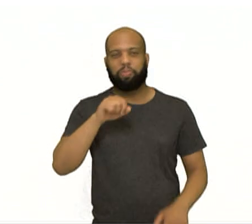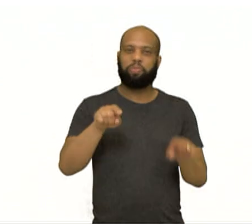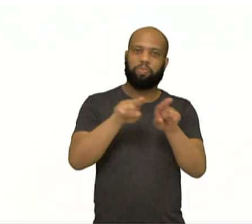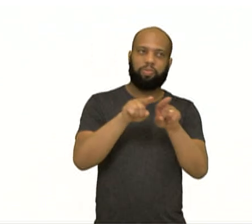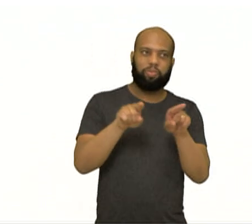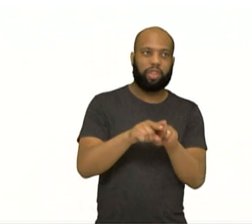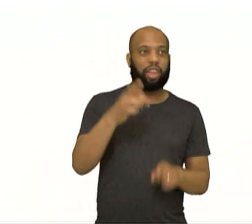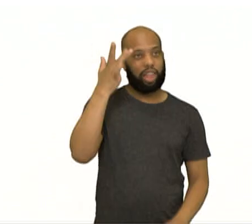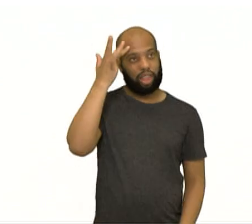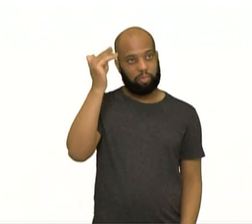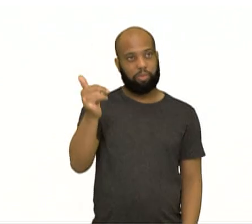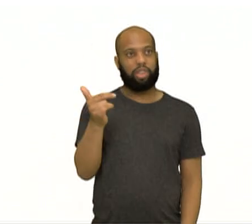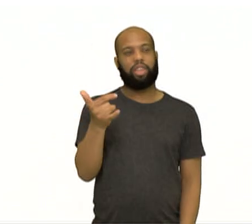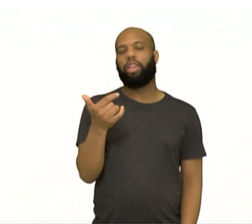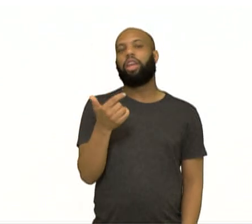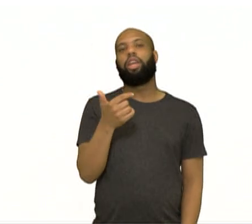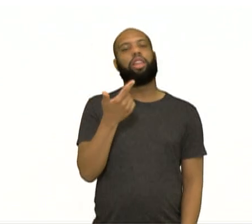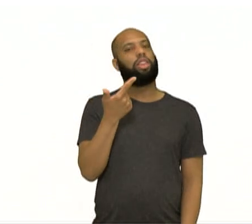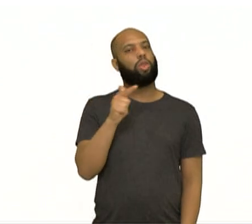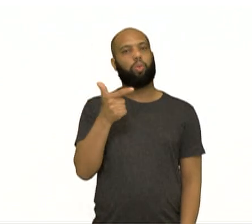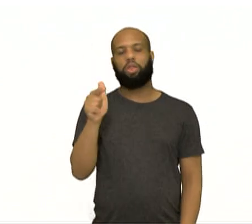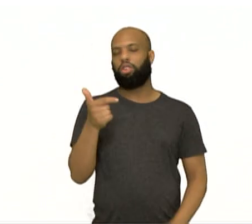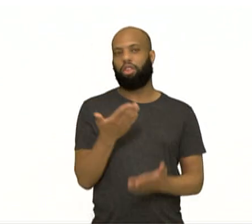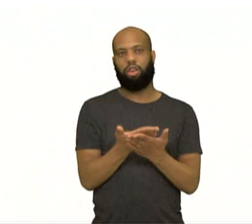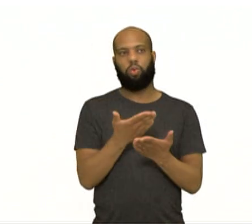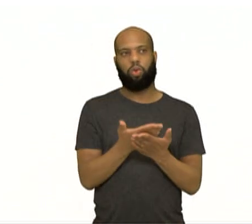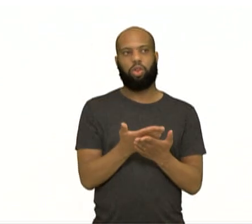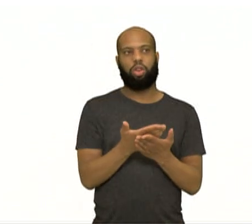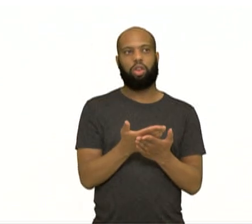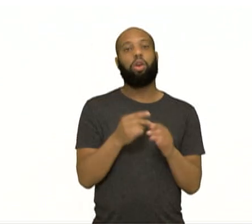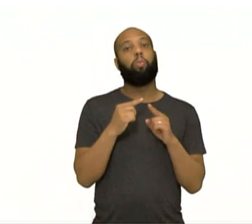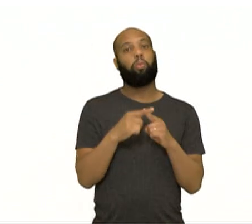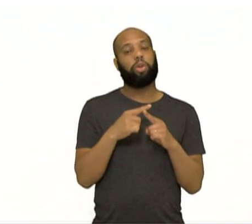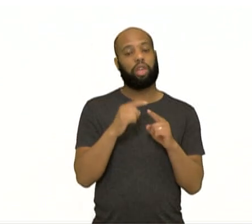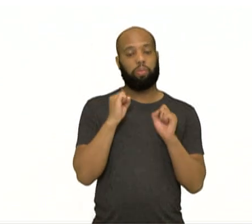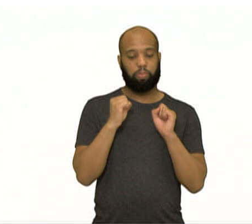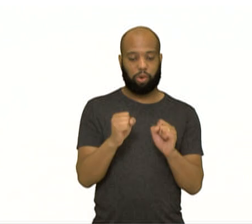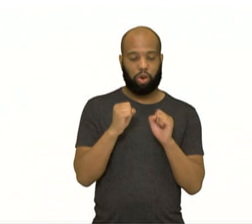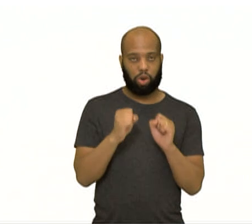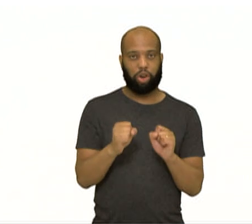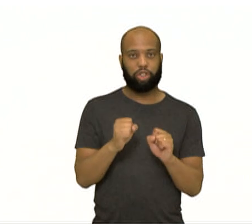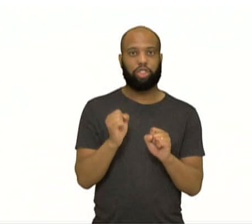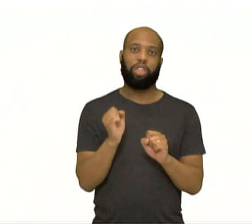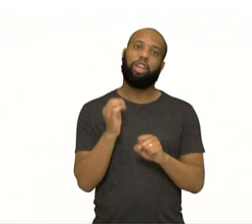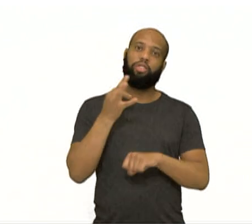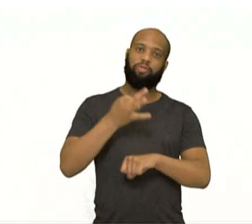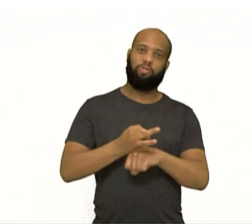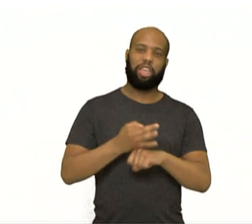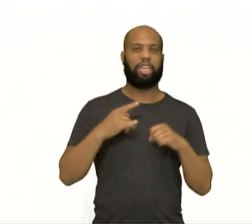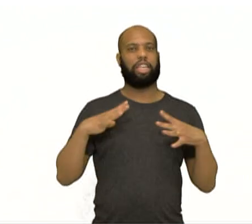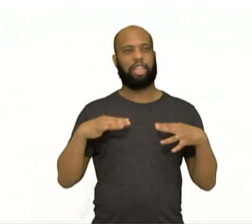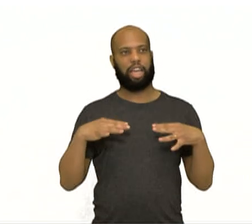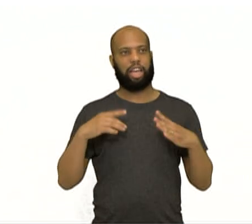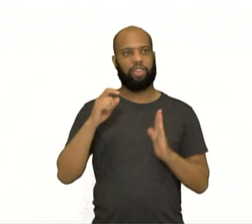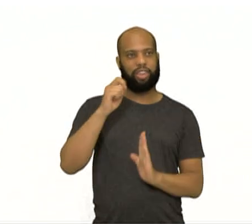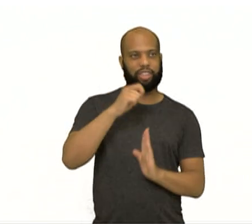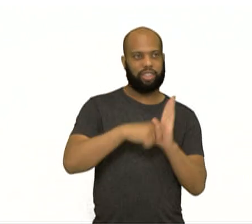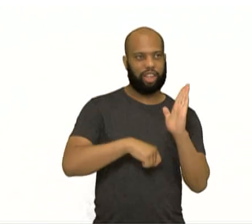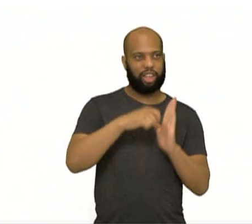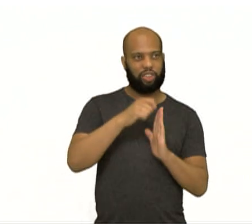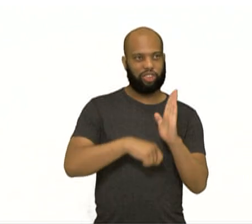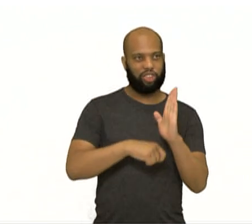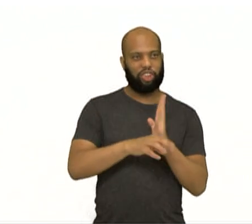pais, amanhã não vai ter aula, porque pode ser feriado. Assinado Tia Paulinha. É verdade